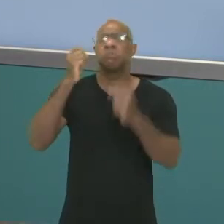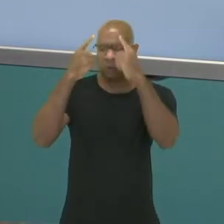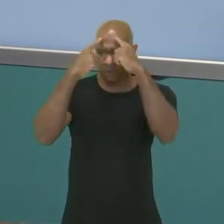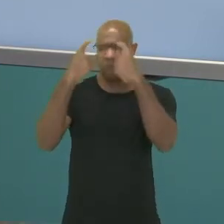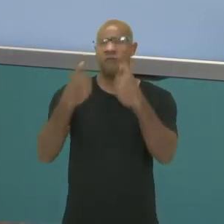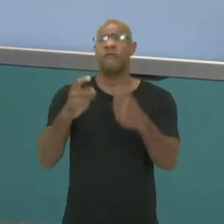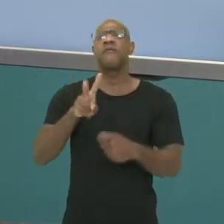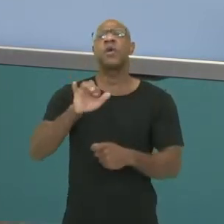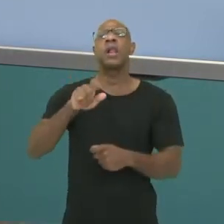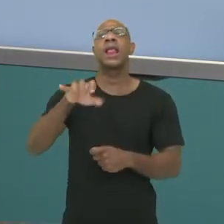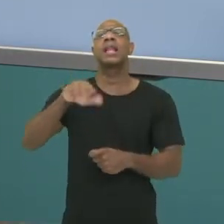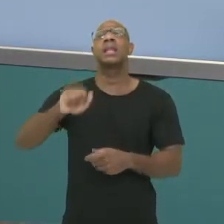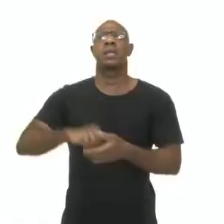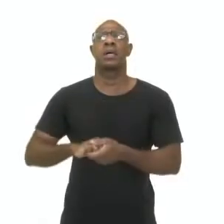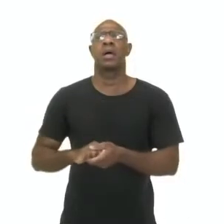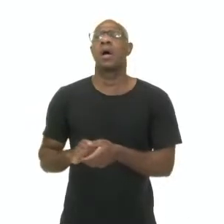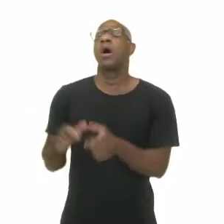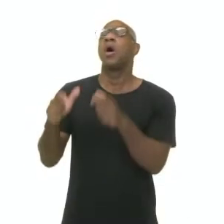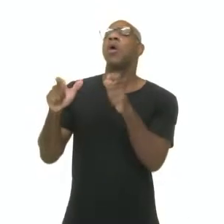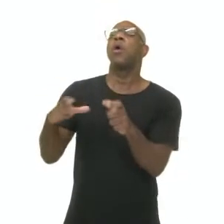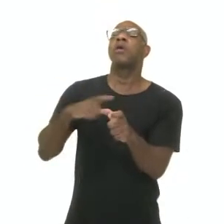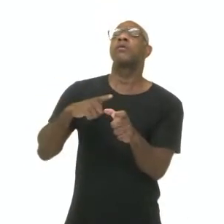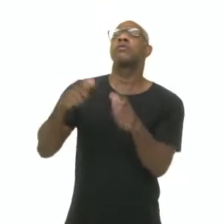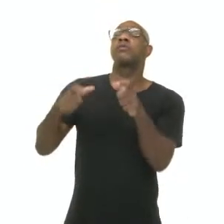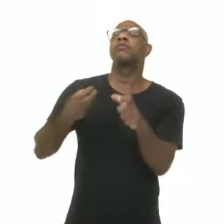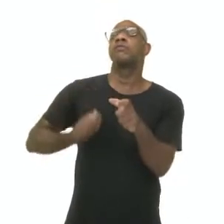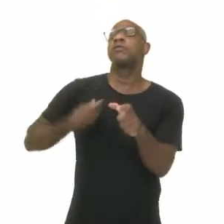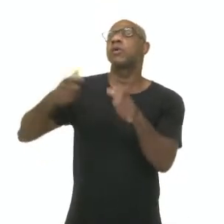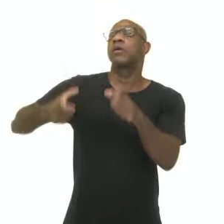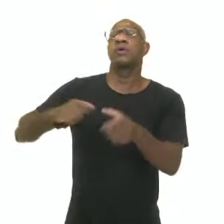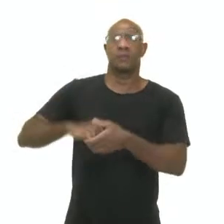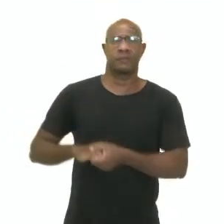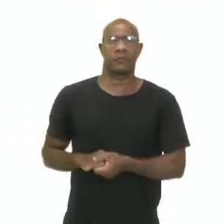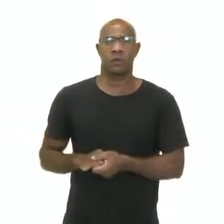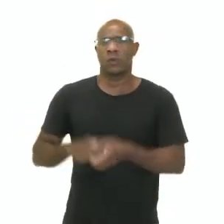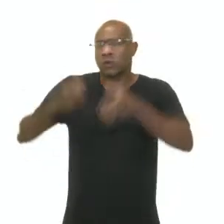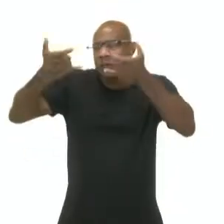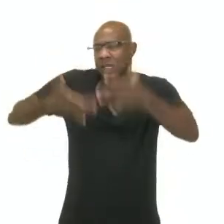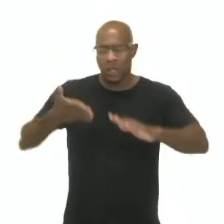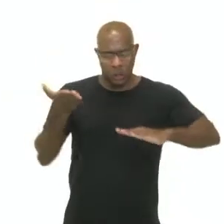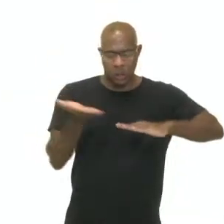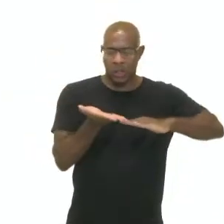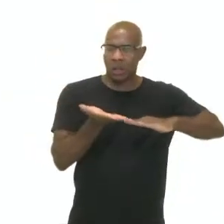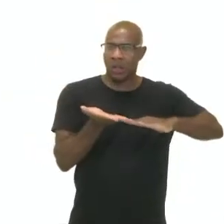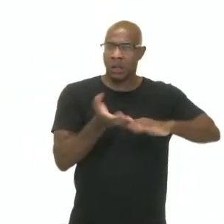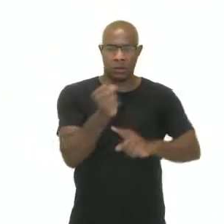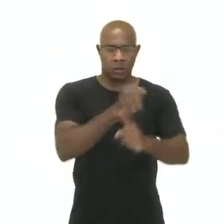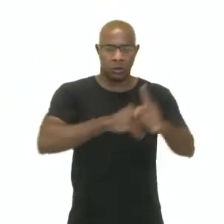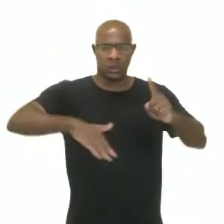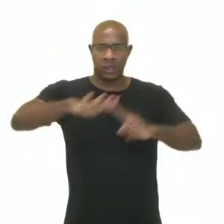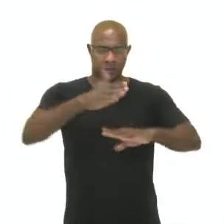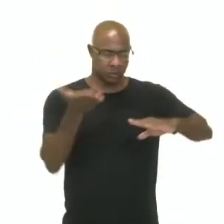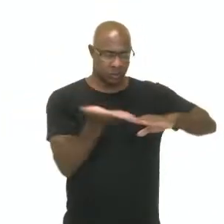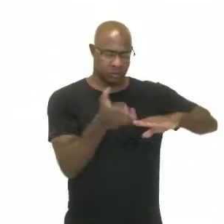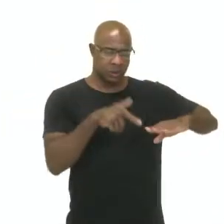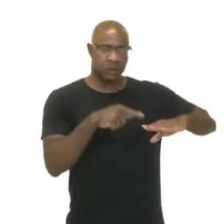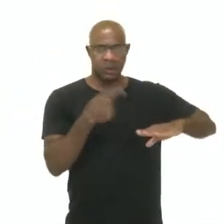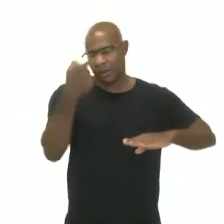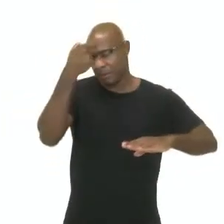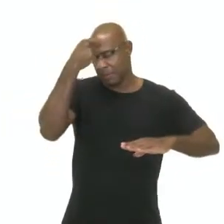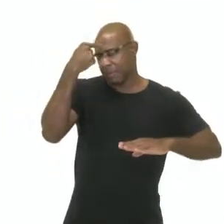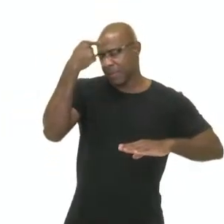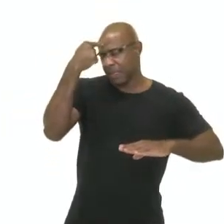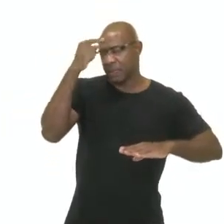Onde estamos? Quando a gente fala em sociedade contemporânea, a gente vai pensar sempre numa